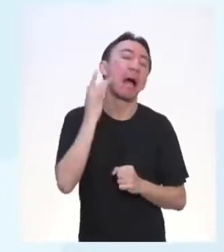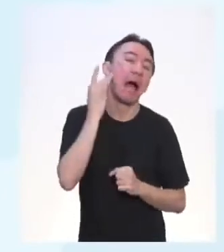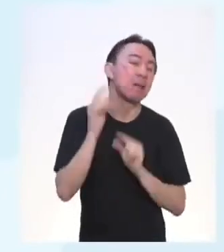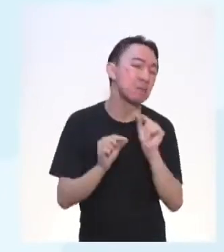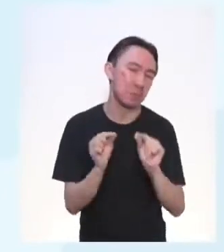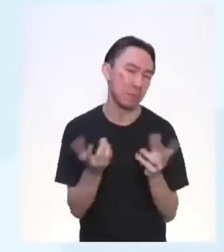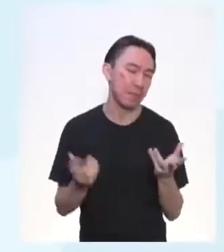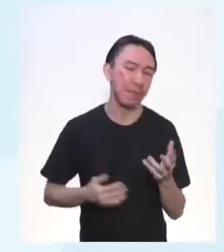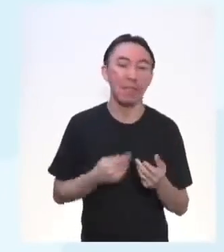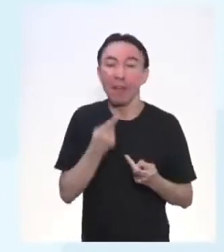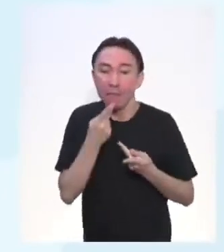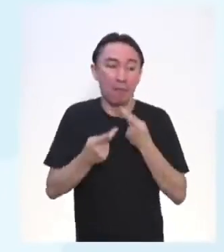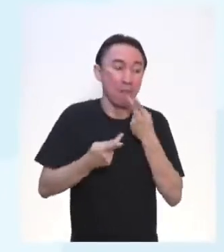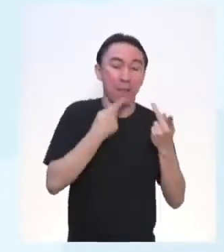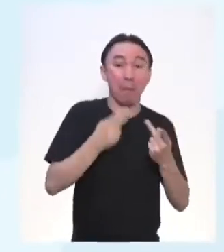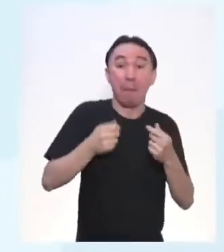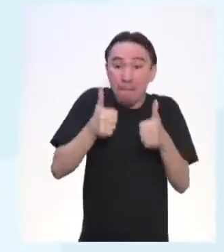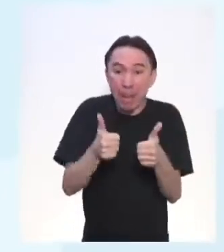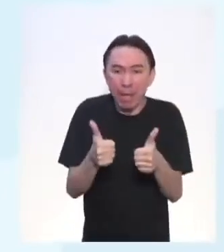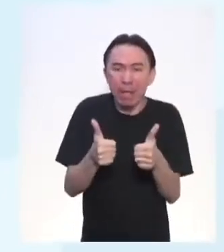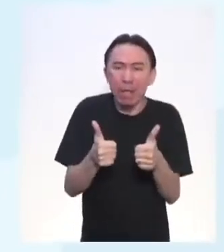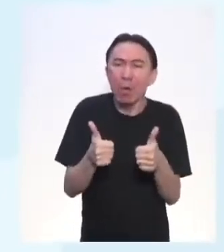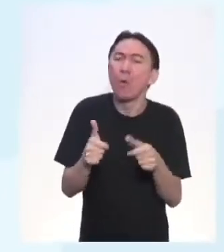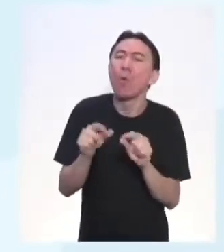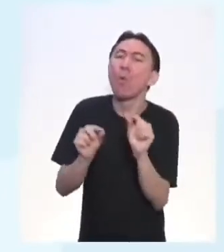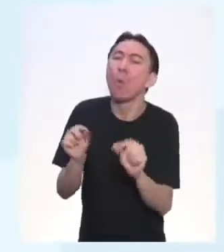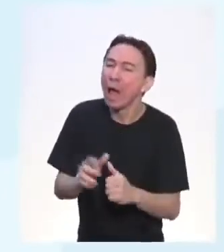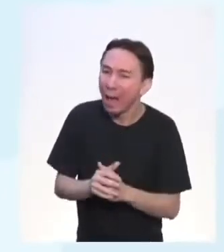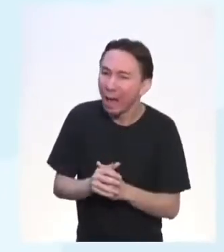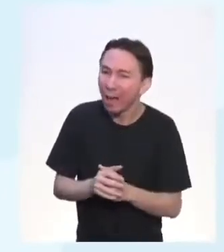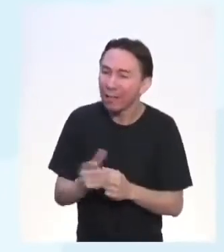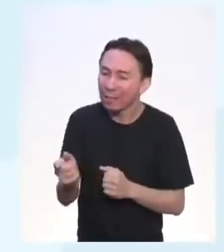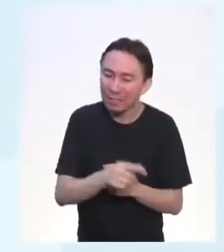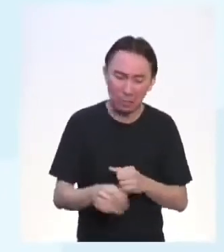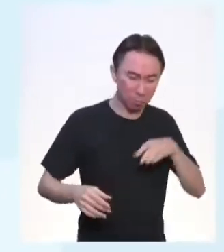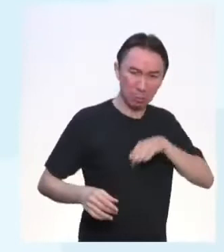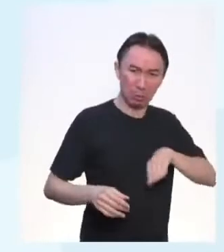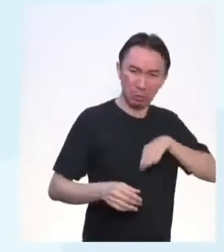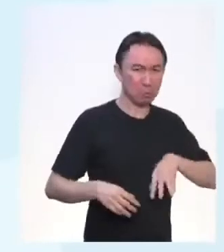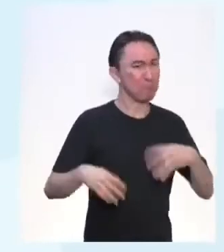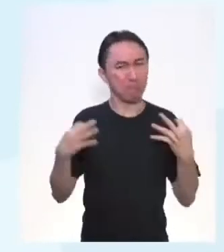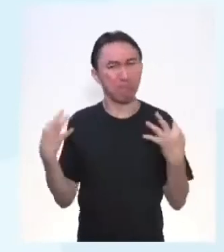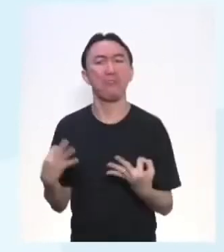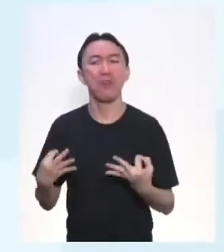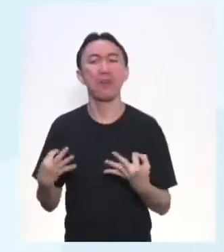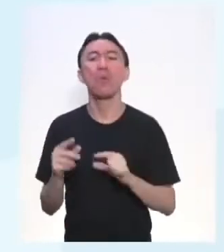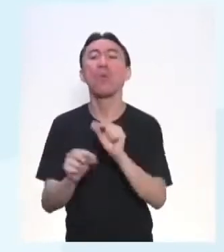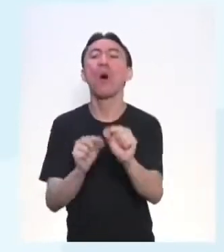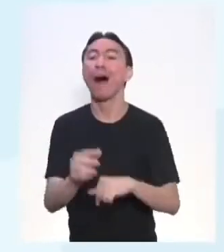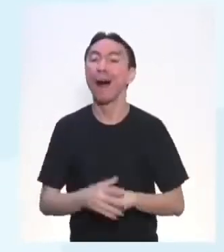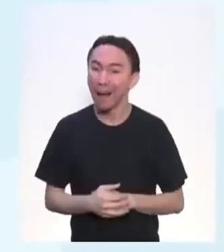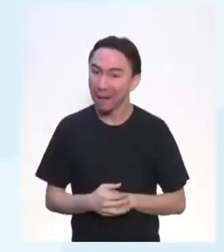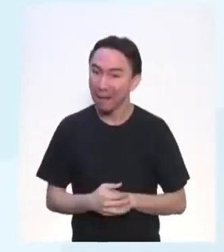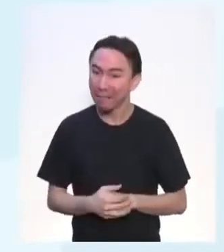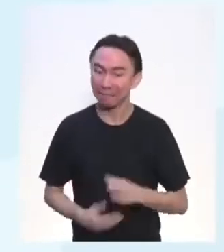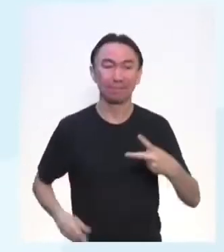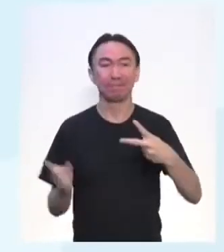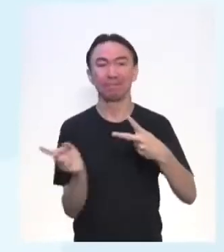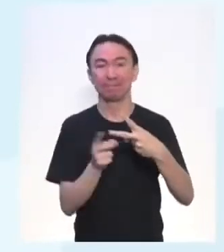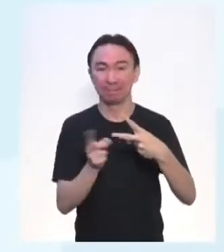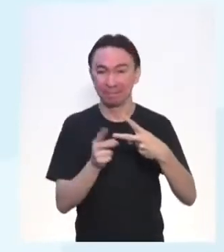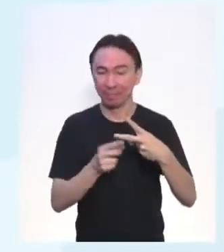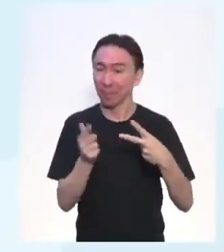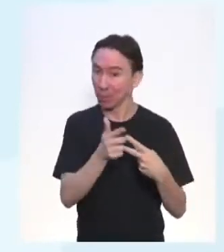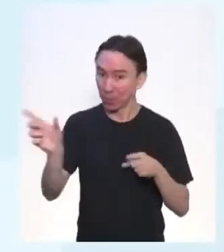o que vocês ouvem no dia a dia que é falar bem? O que será falar o bom português? E uma segunda pergunta,